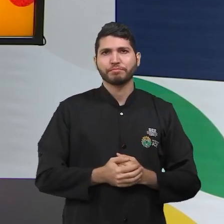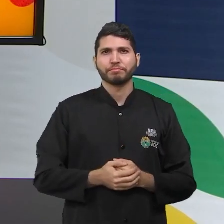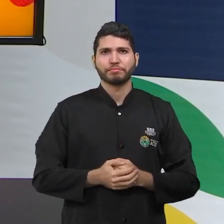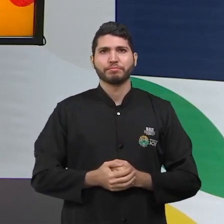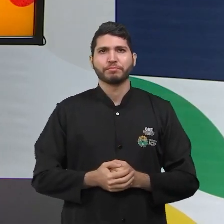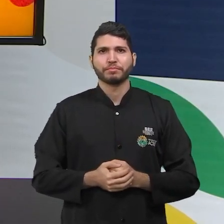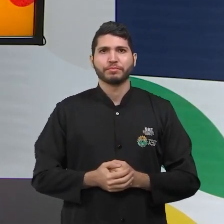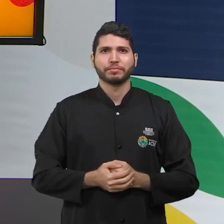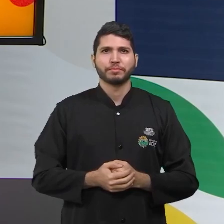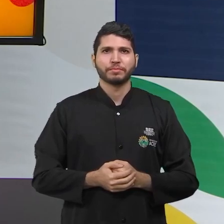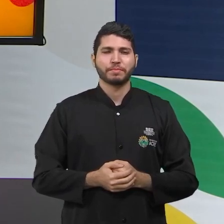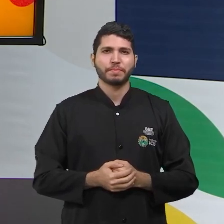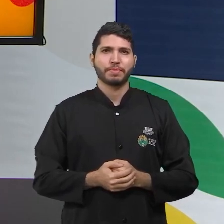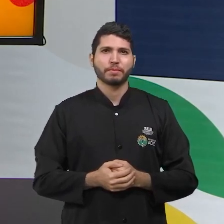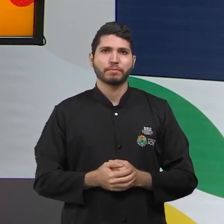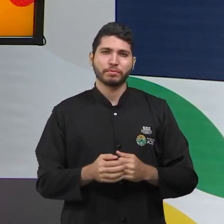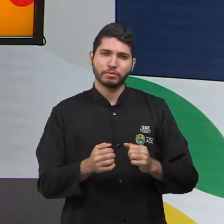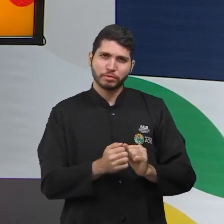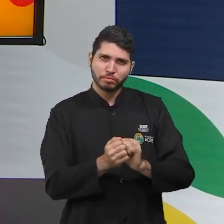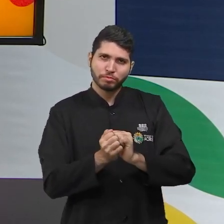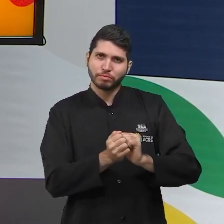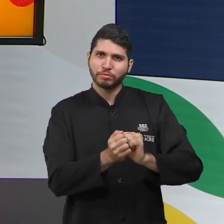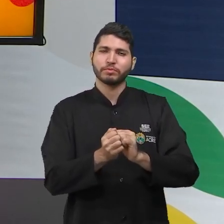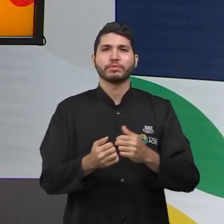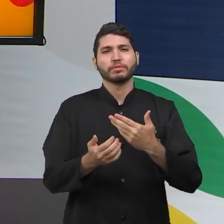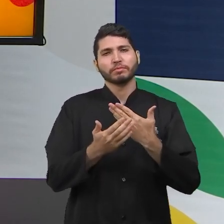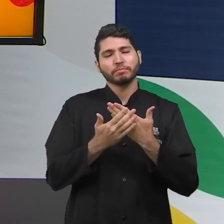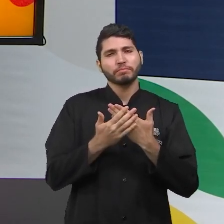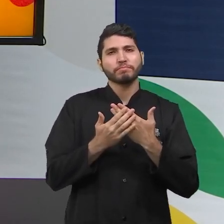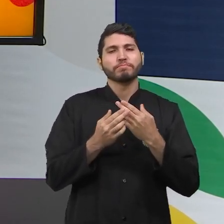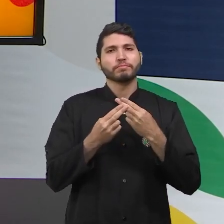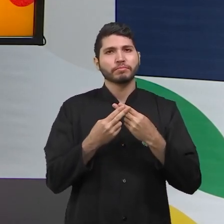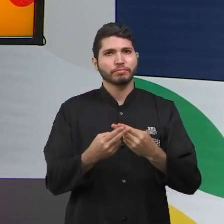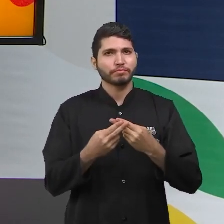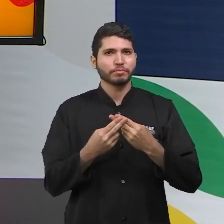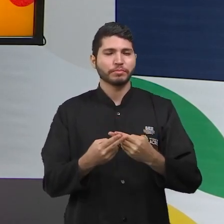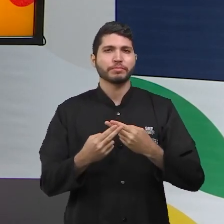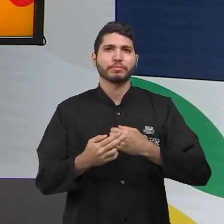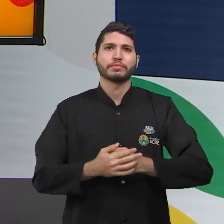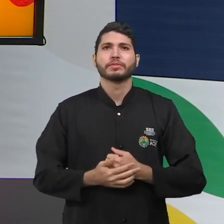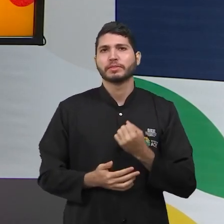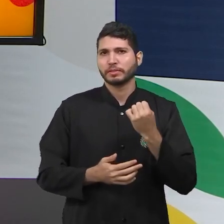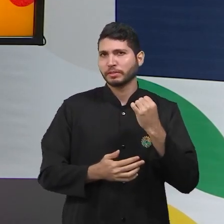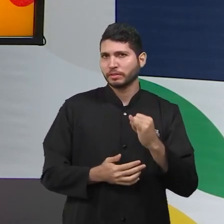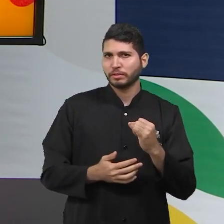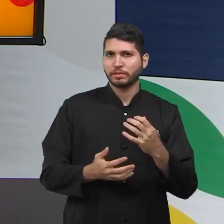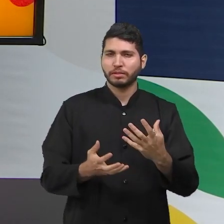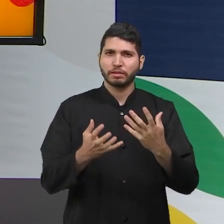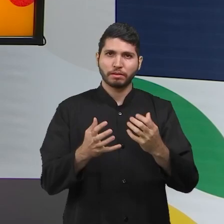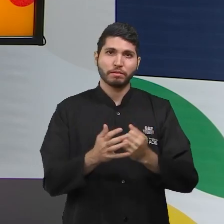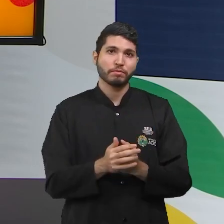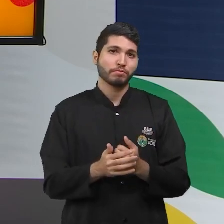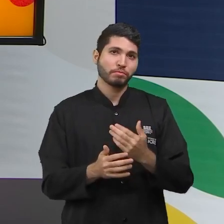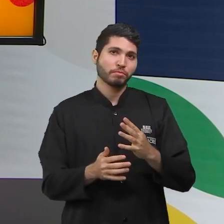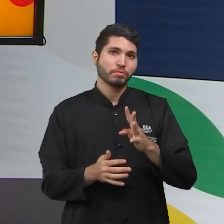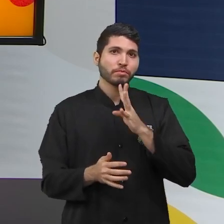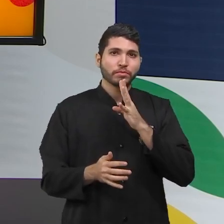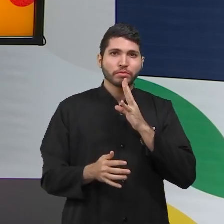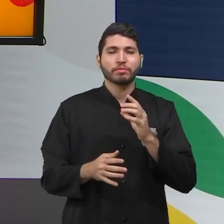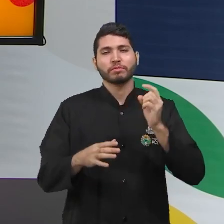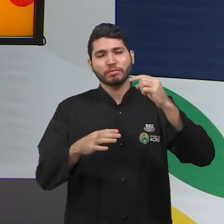sua companhia, sua paciência em nos assistir, tá bom? Quiser conhecer mais, acesse a nossa plataforma que tem